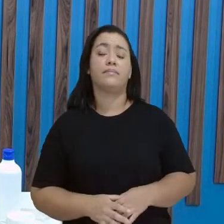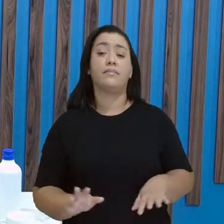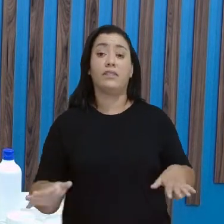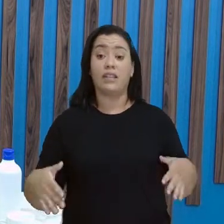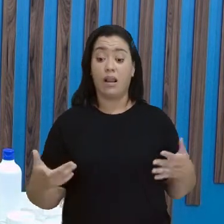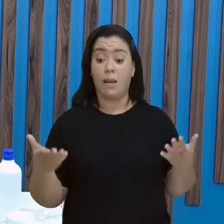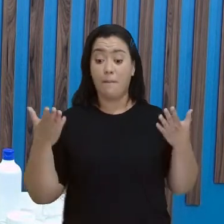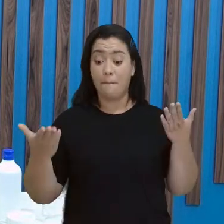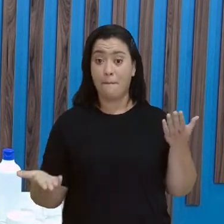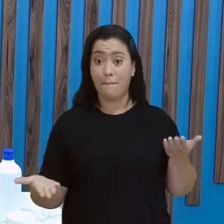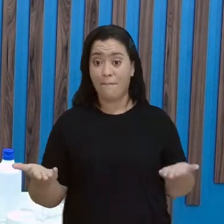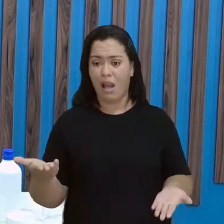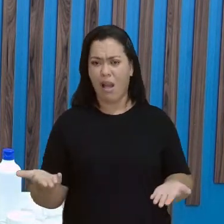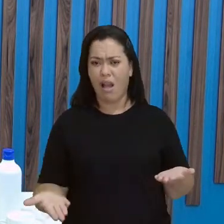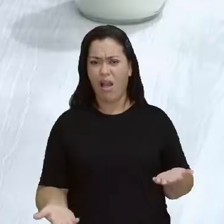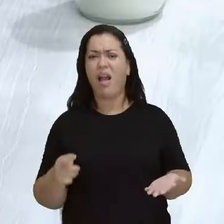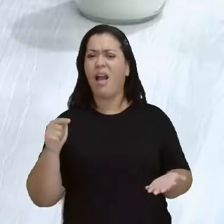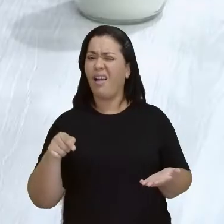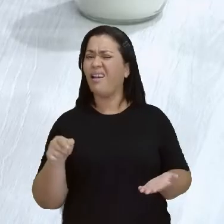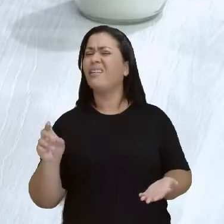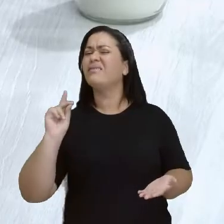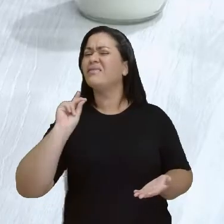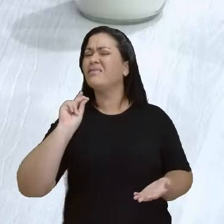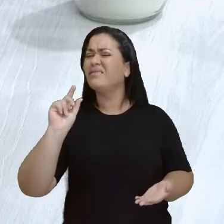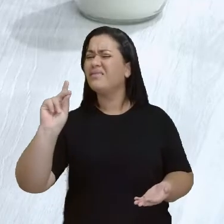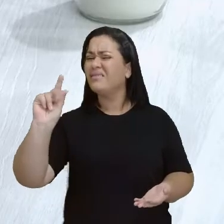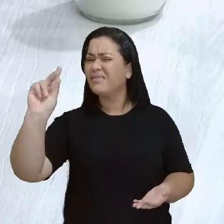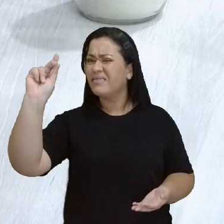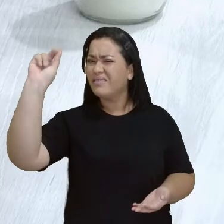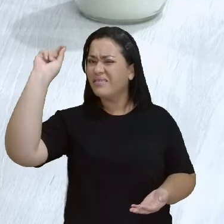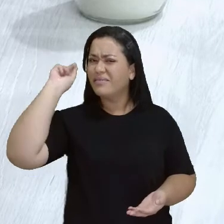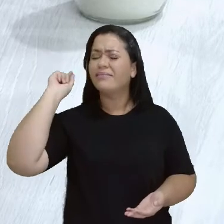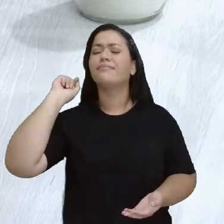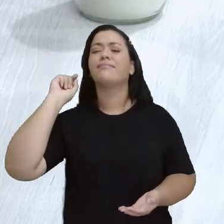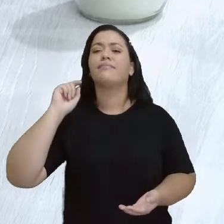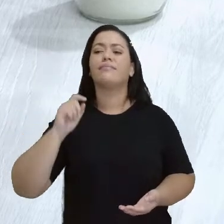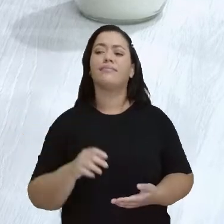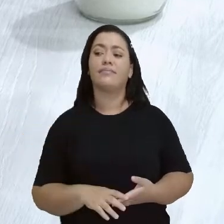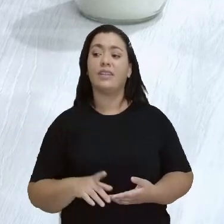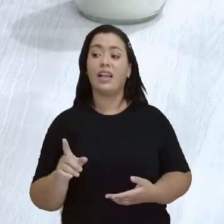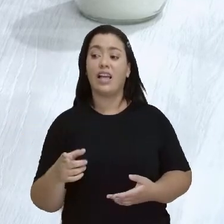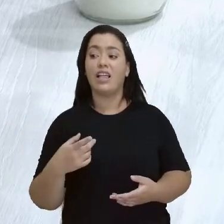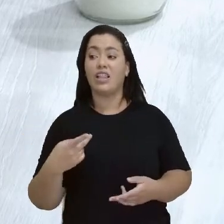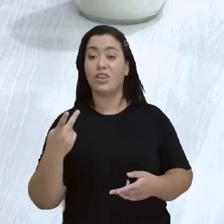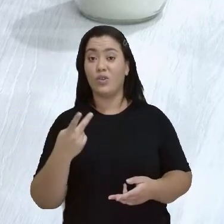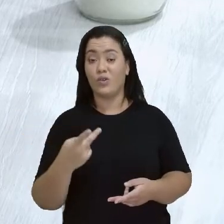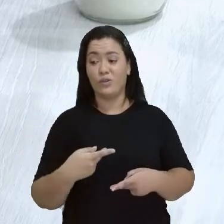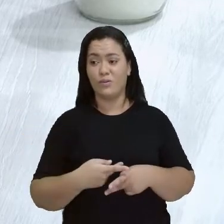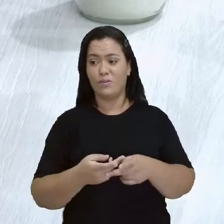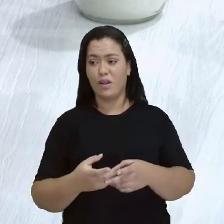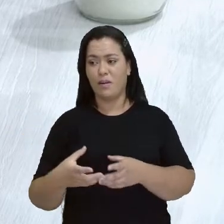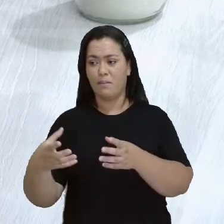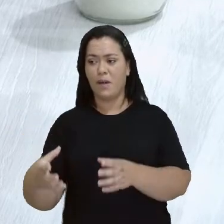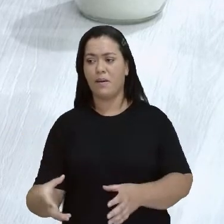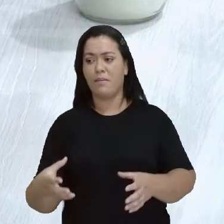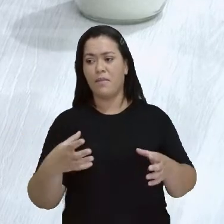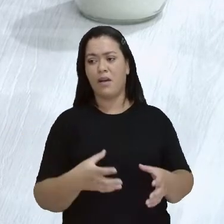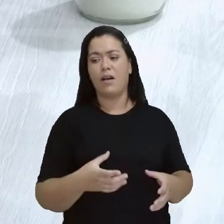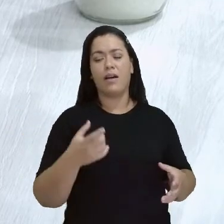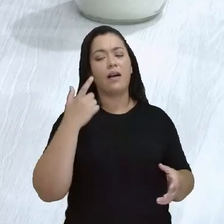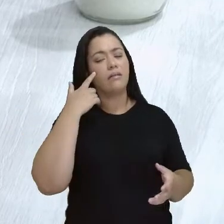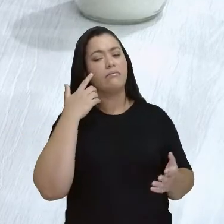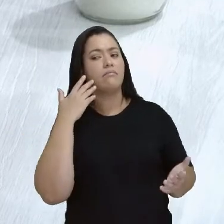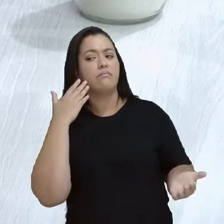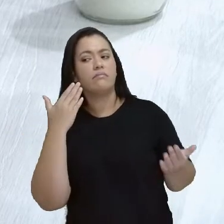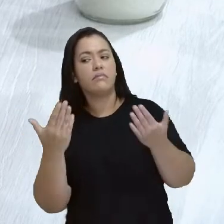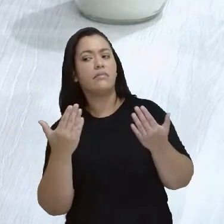Essa balança é uma balança bem antiga, né? A balança de 2 pratos, que a gente consegue comparar